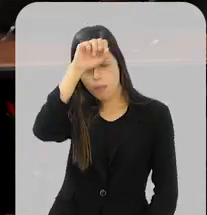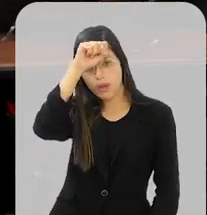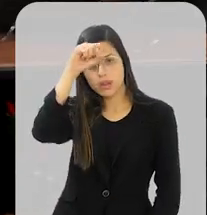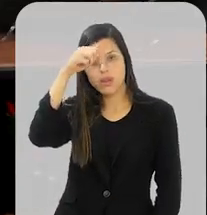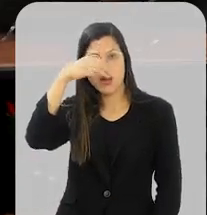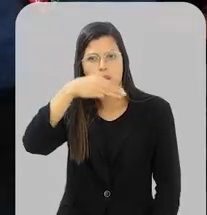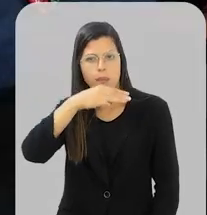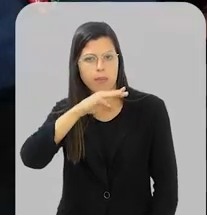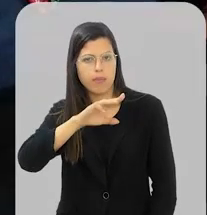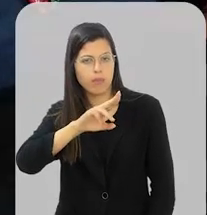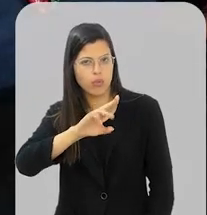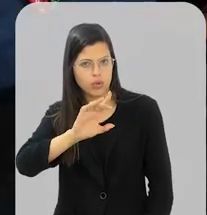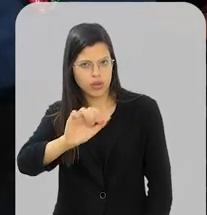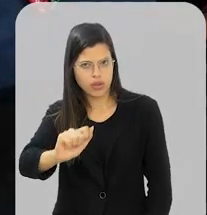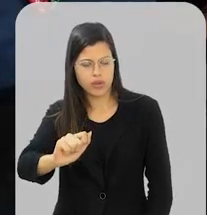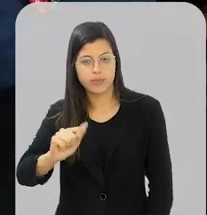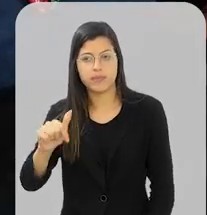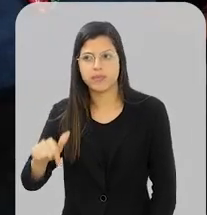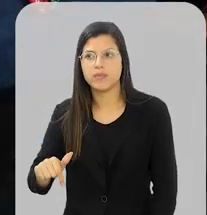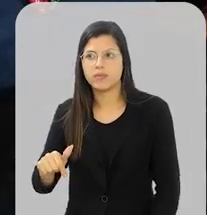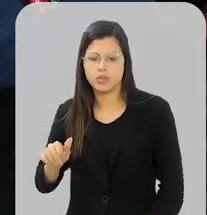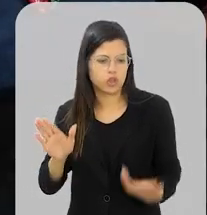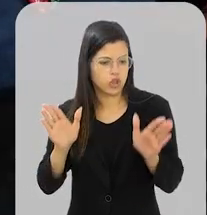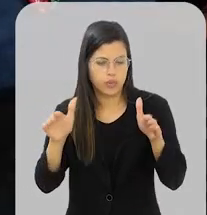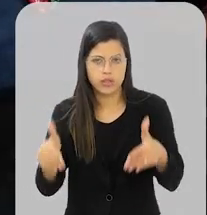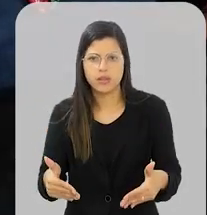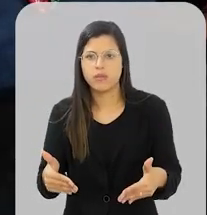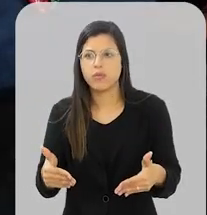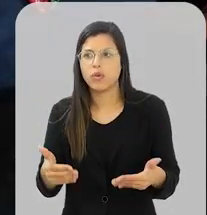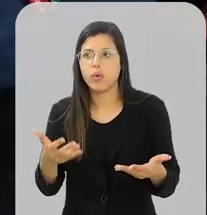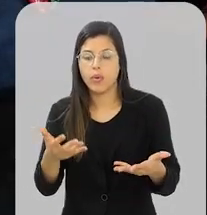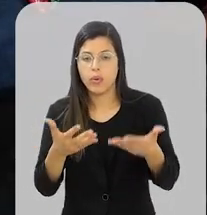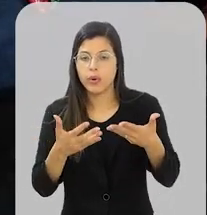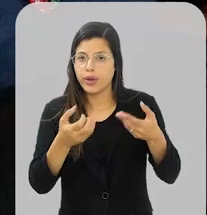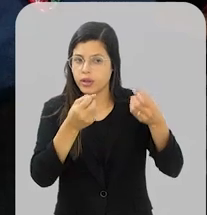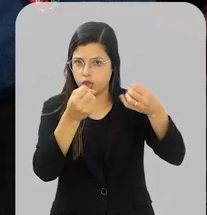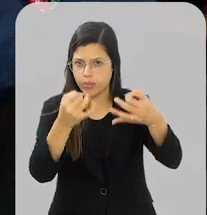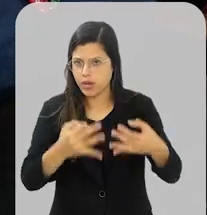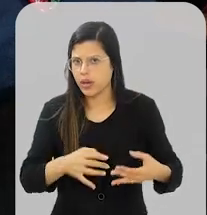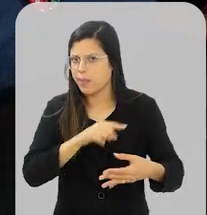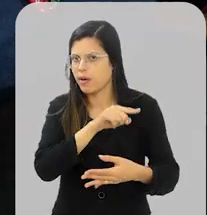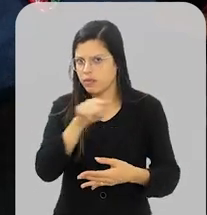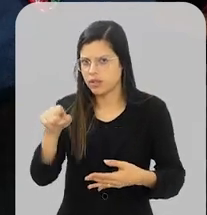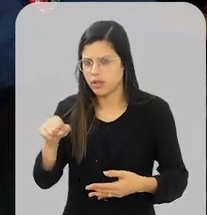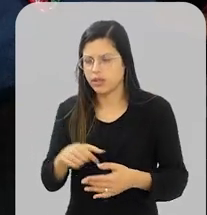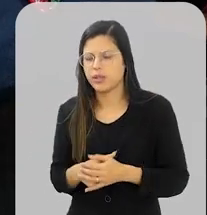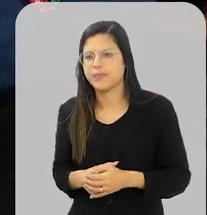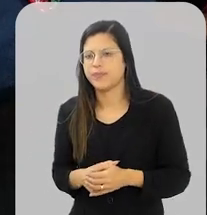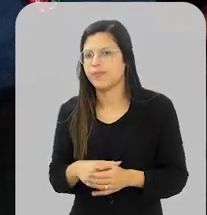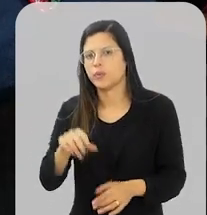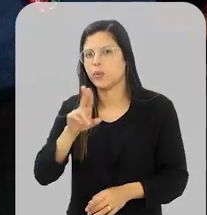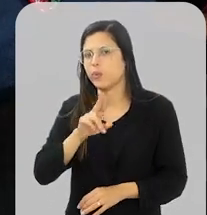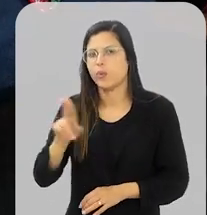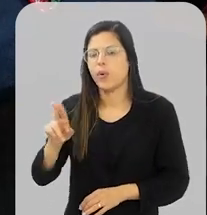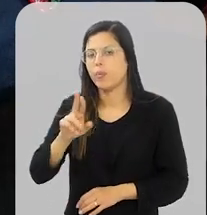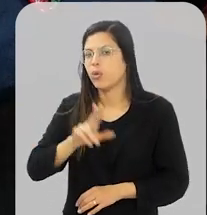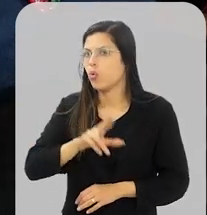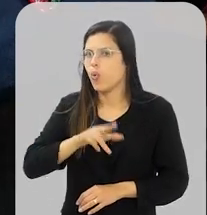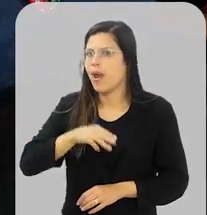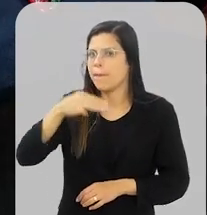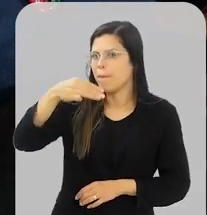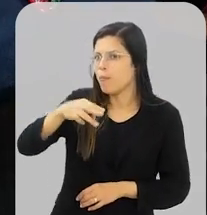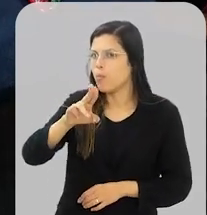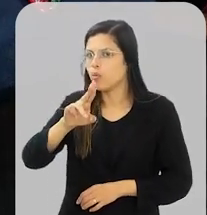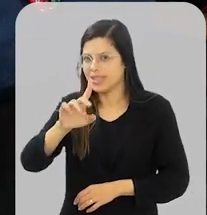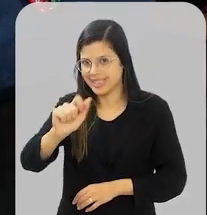Muda, quer Sim. dizer, especificamente pela Umbanda Muda. Queria explicar uma coisa a vocês. É, o nome não é